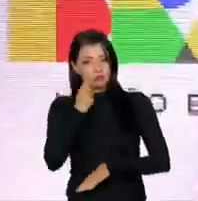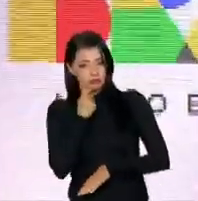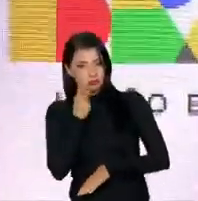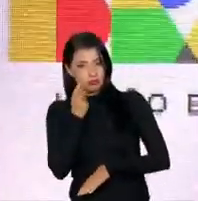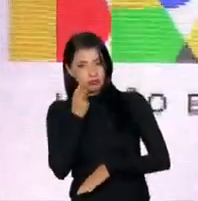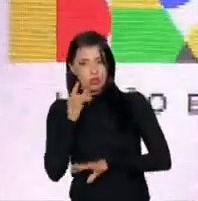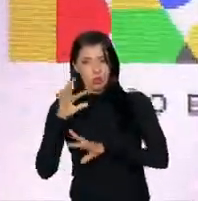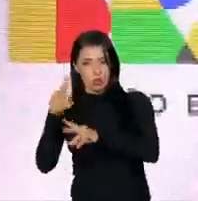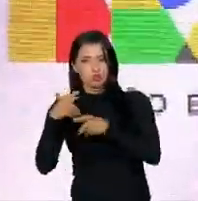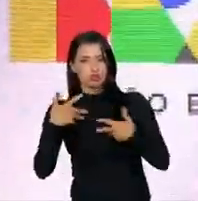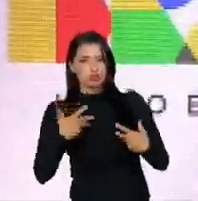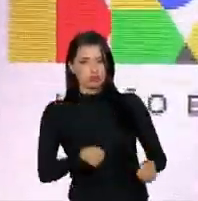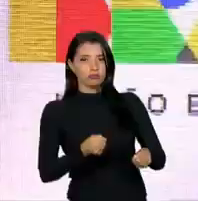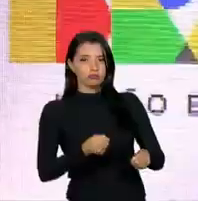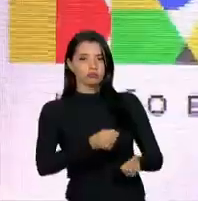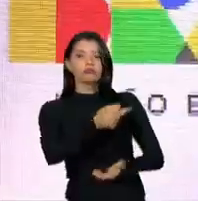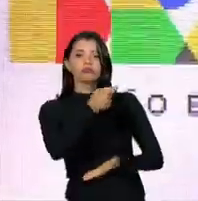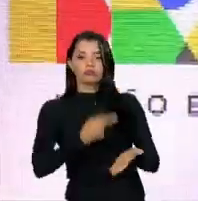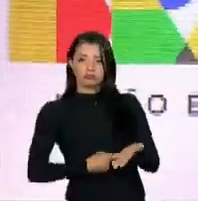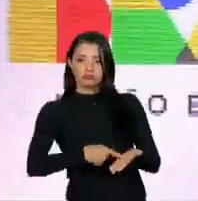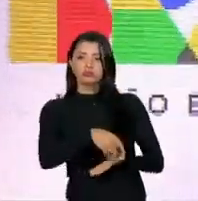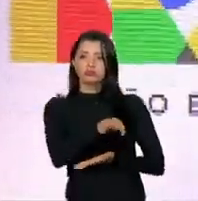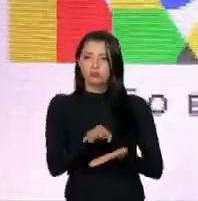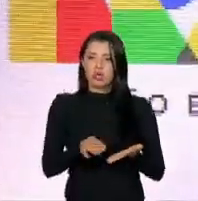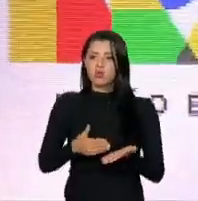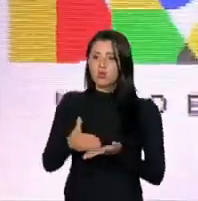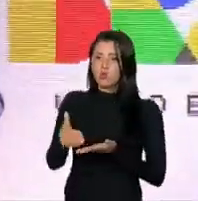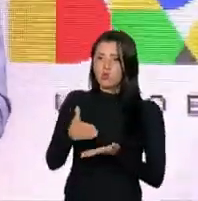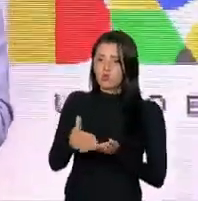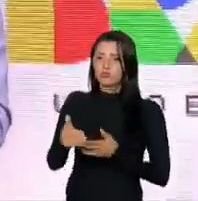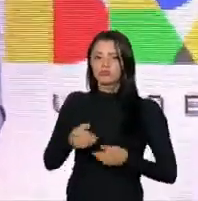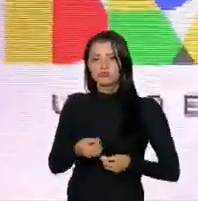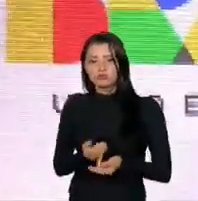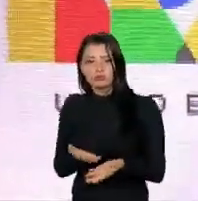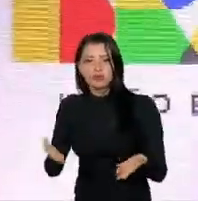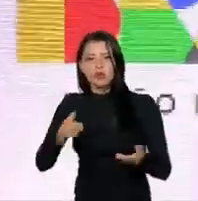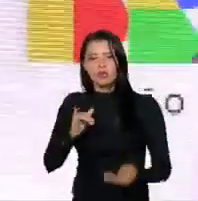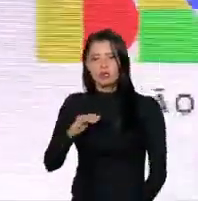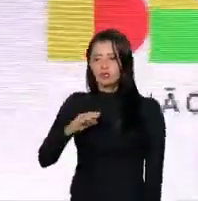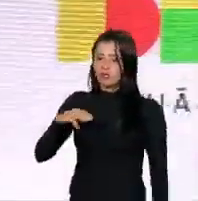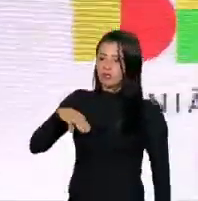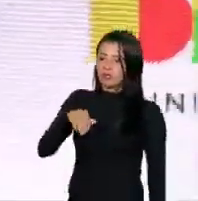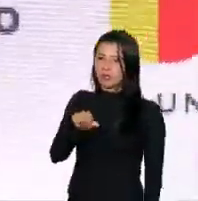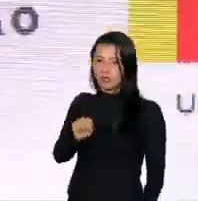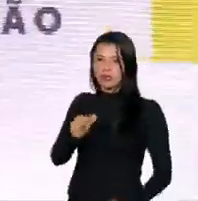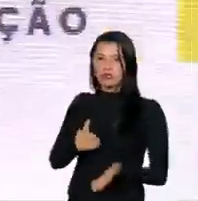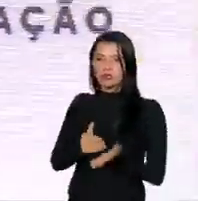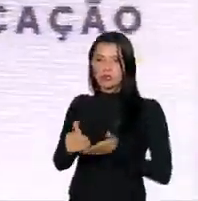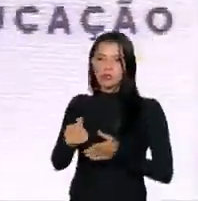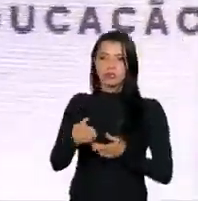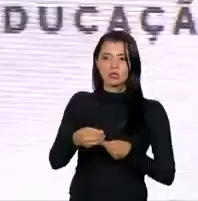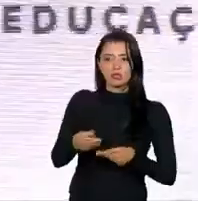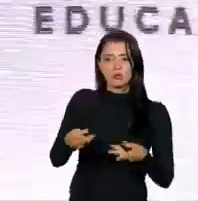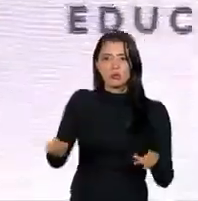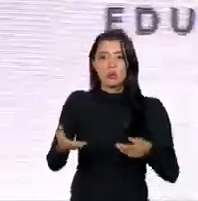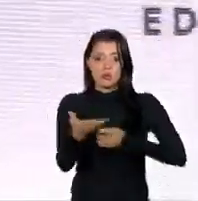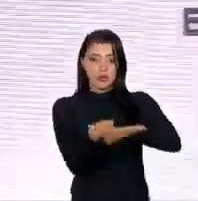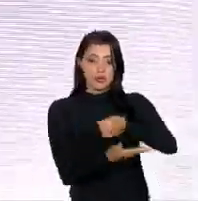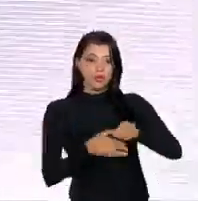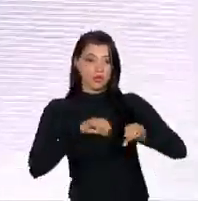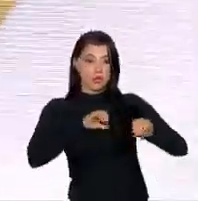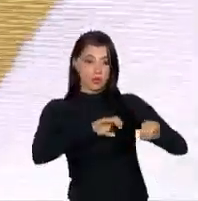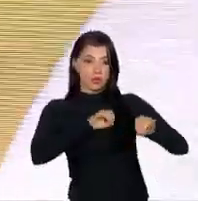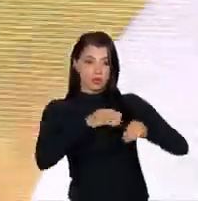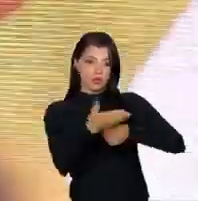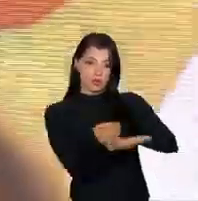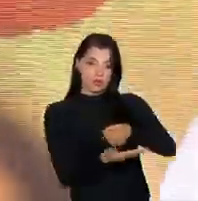os municípios aderiram, onde inclusive se iniciou o processo de distribuição do ICMS a partir do resultado da educação, que a